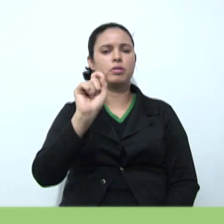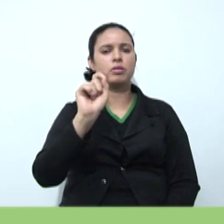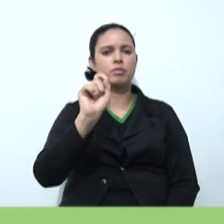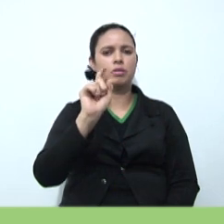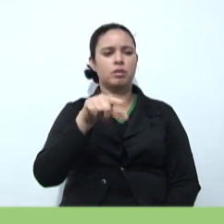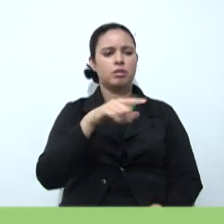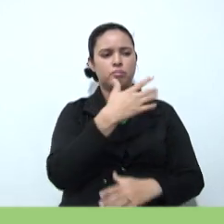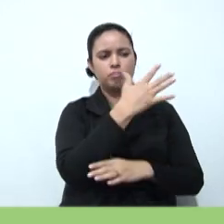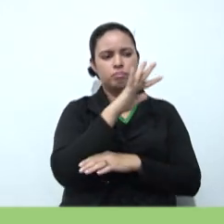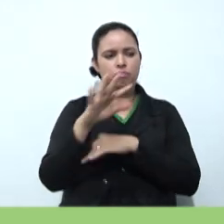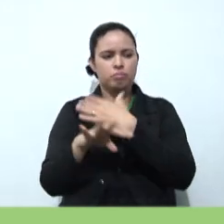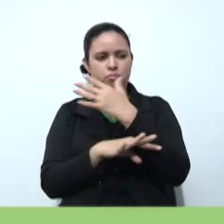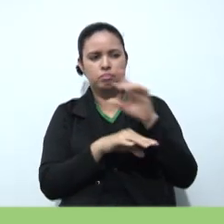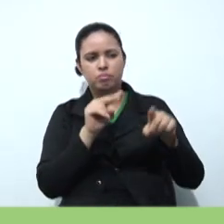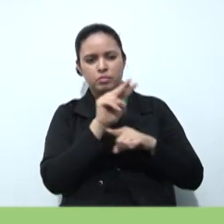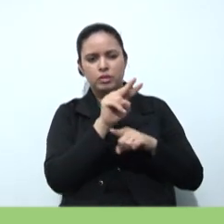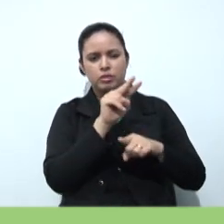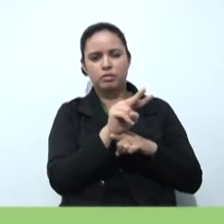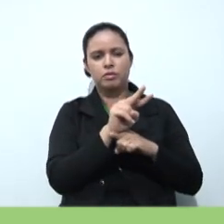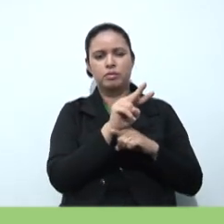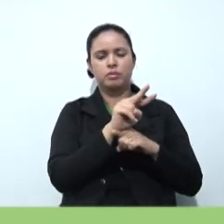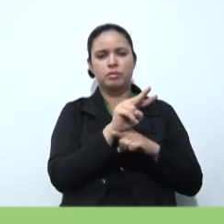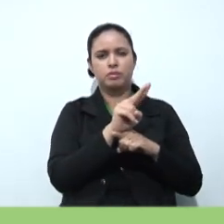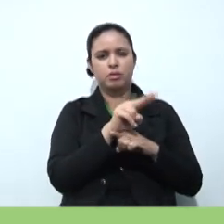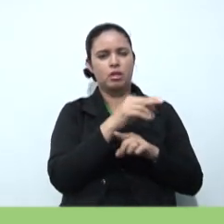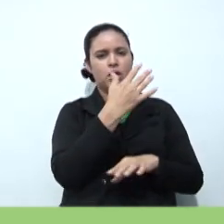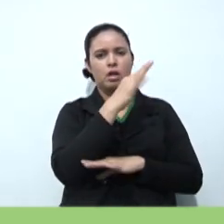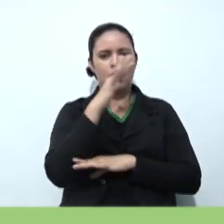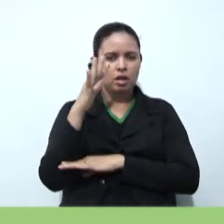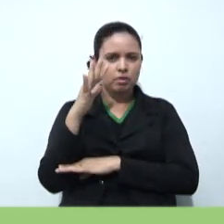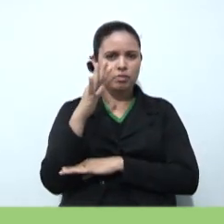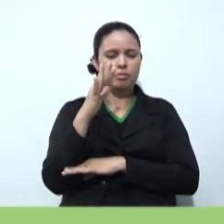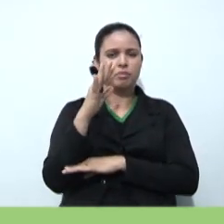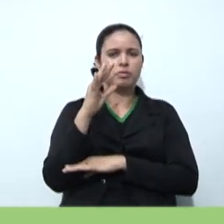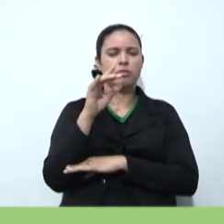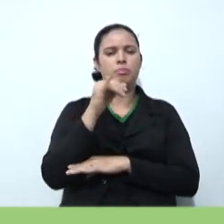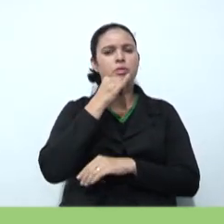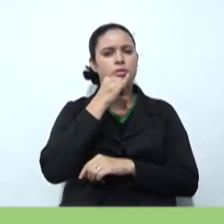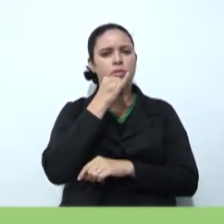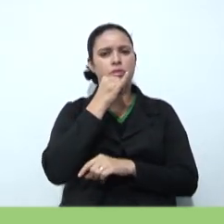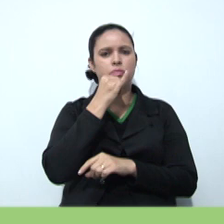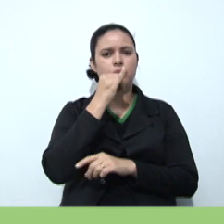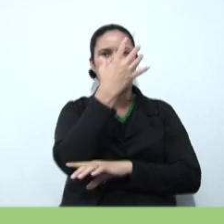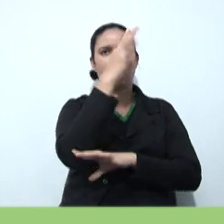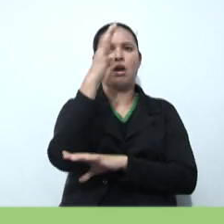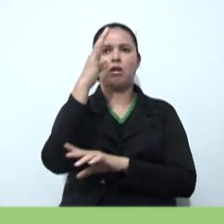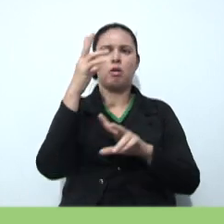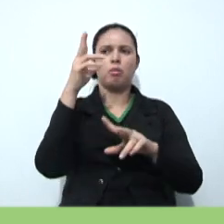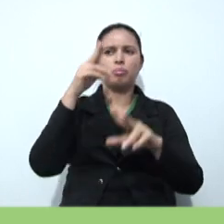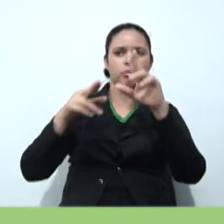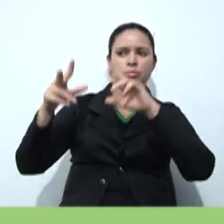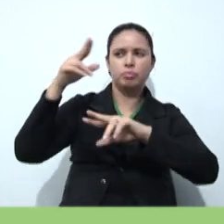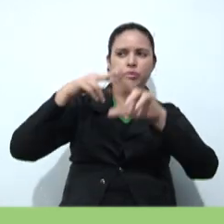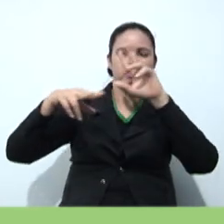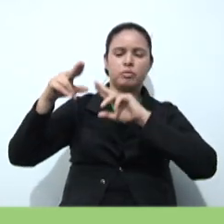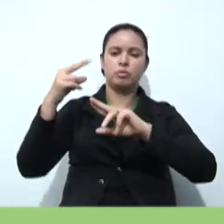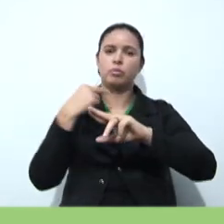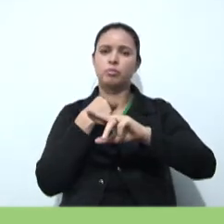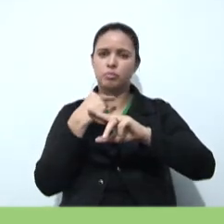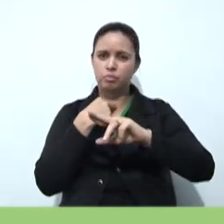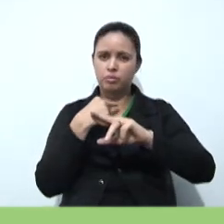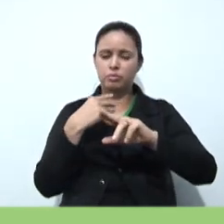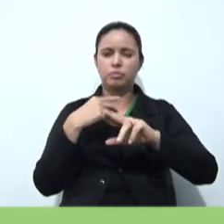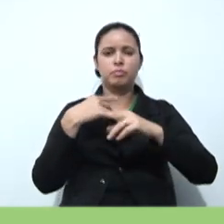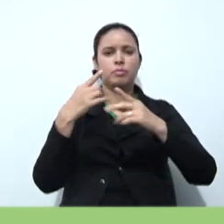eles, podemos destacar: preserve as árvores. Não realize podas ilegais e nunca desmate uma área.